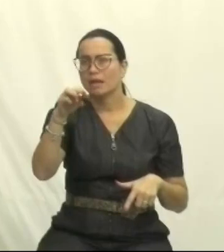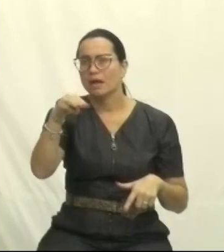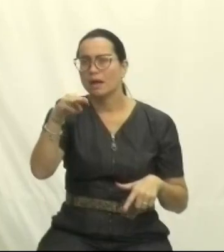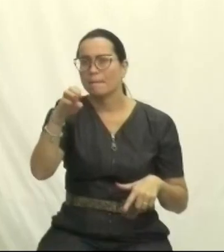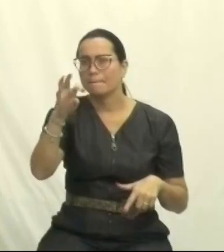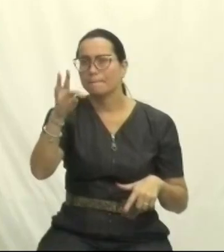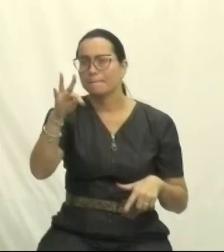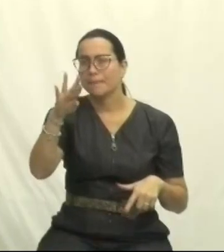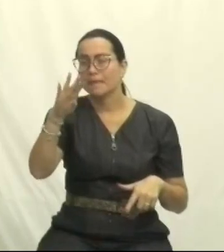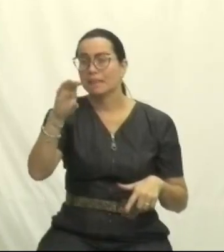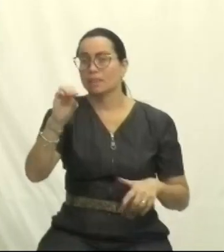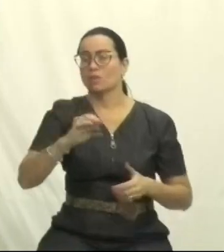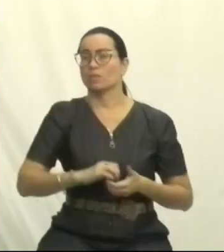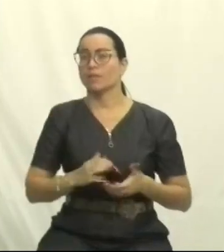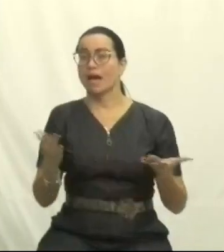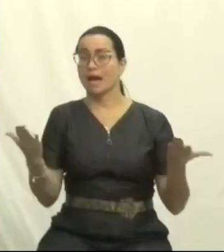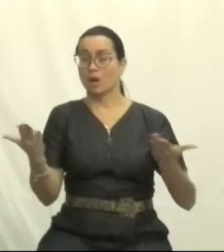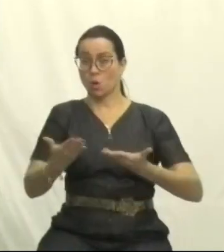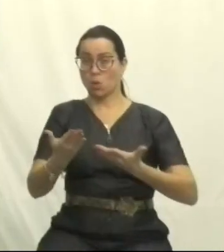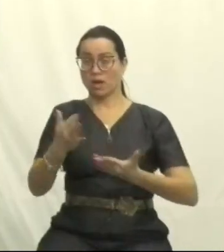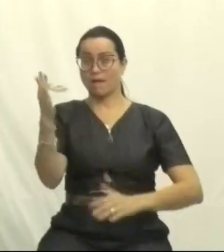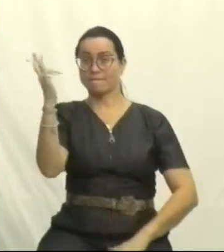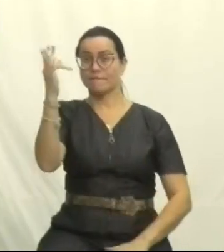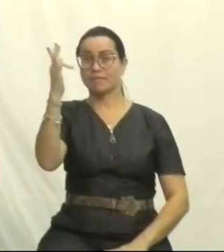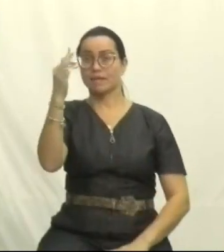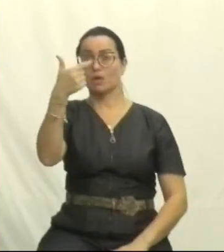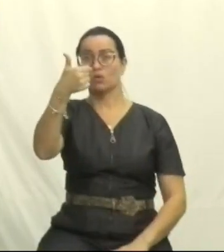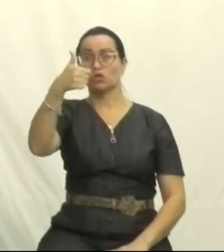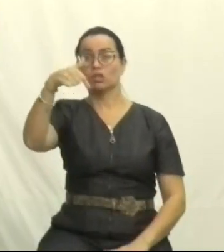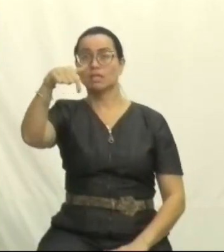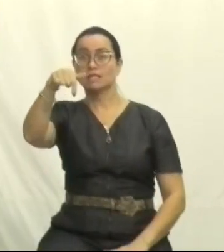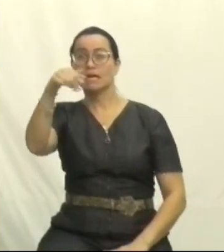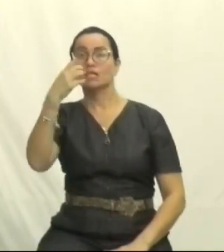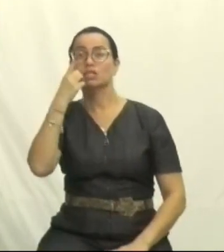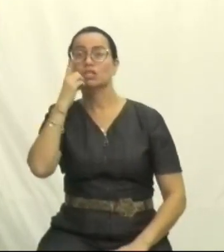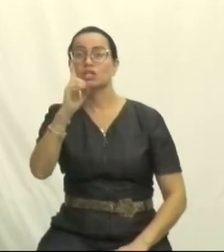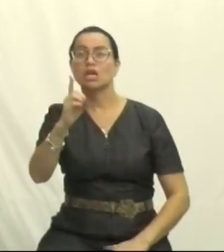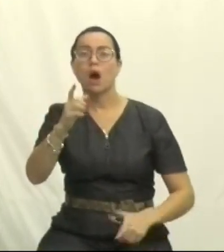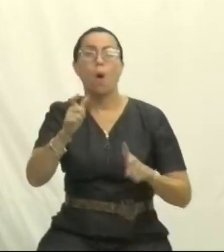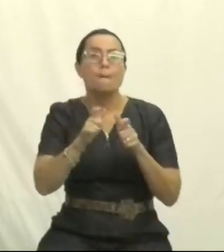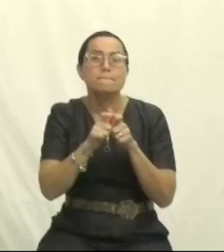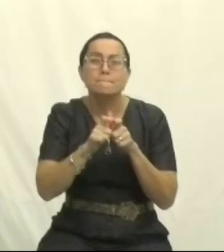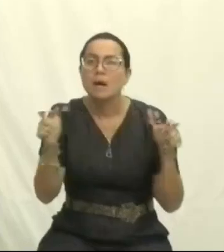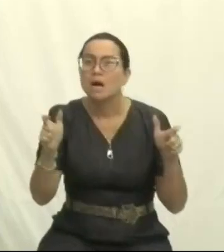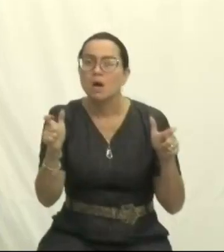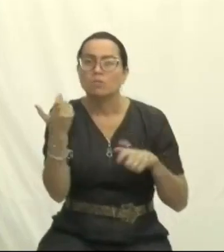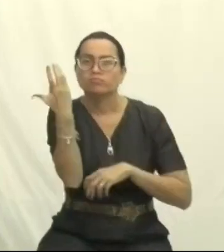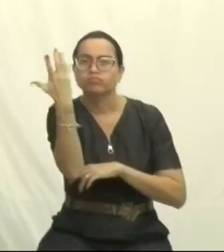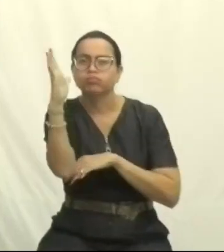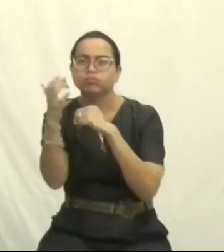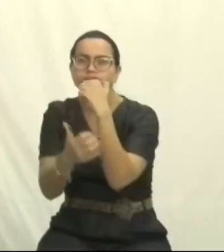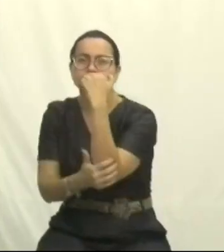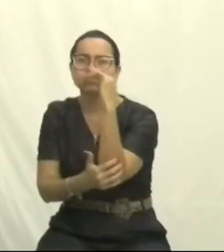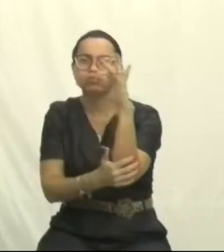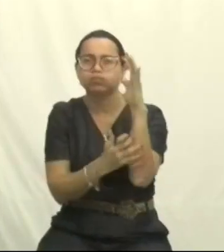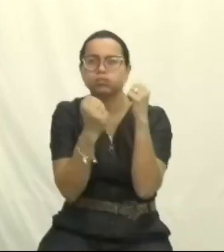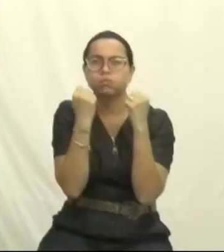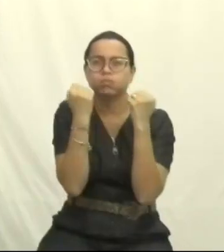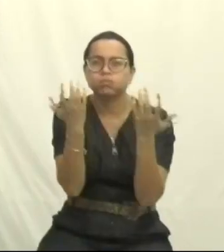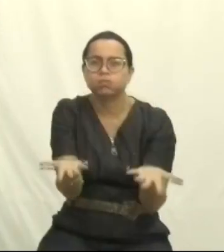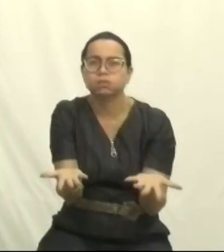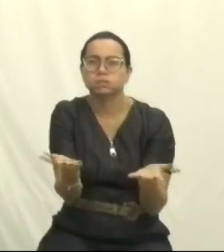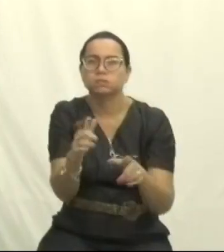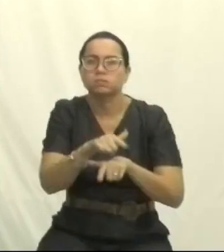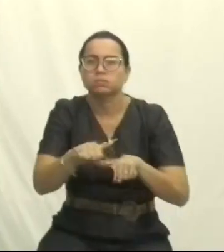seus 17 primeiros dias de fevereiro, o maior desmatamento da história, né, da